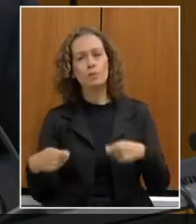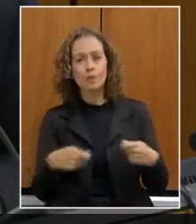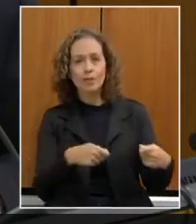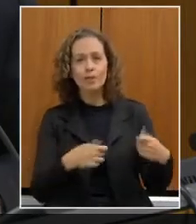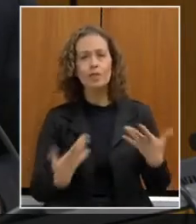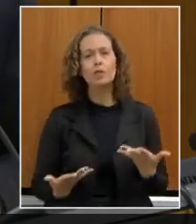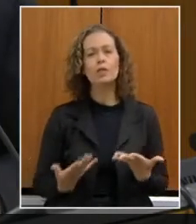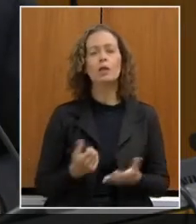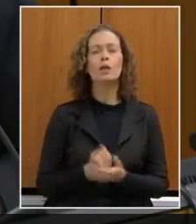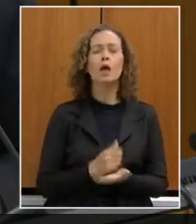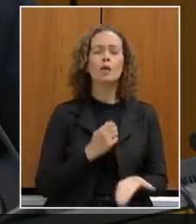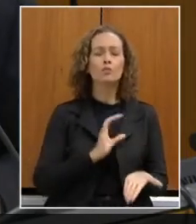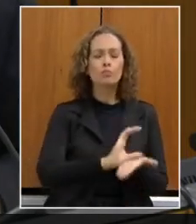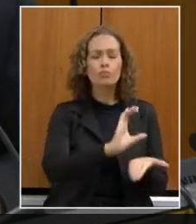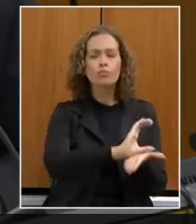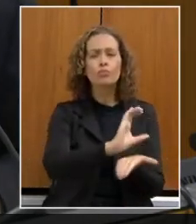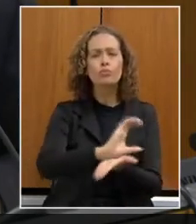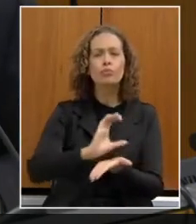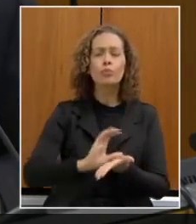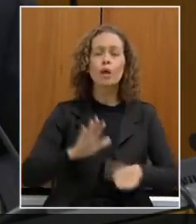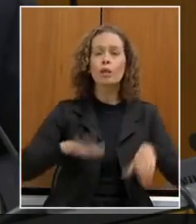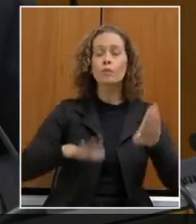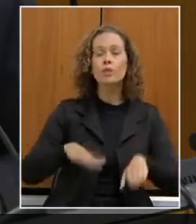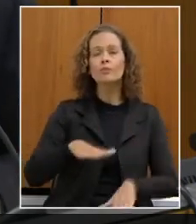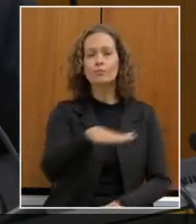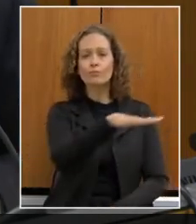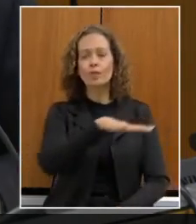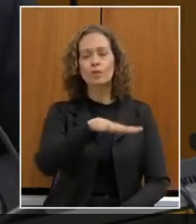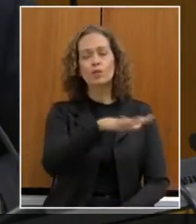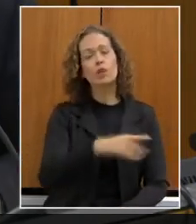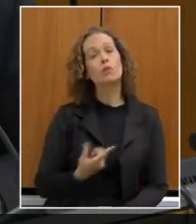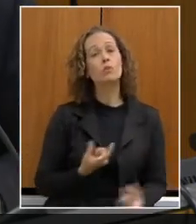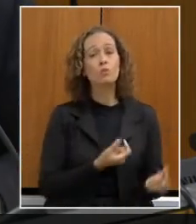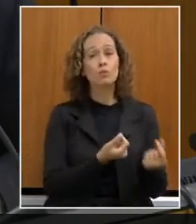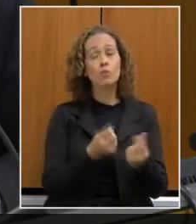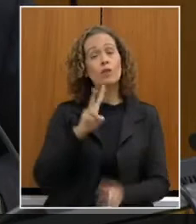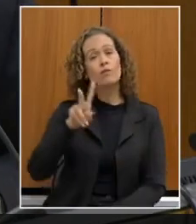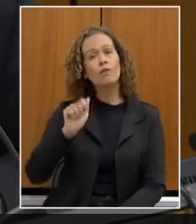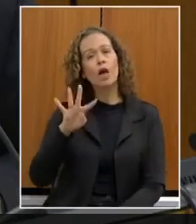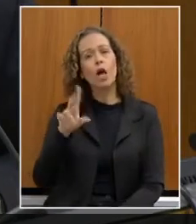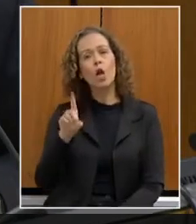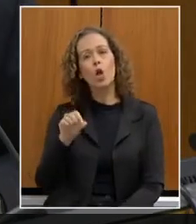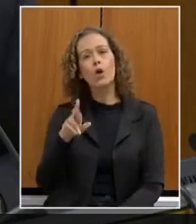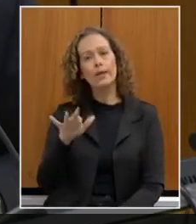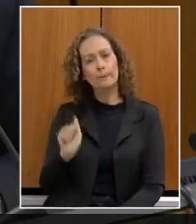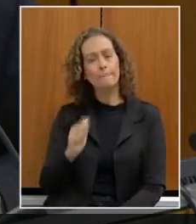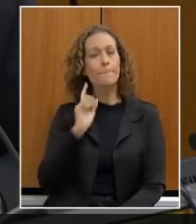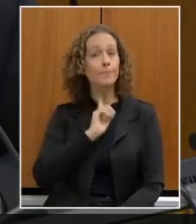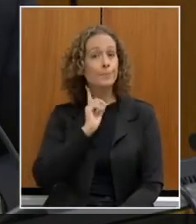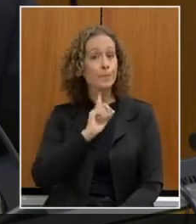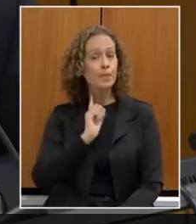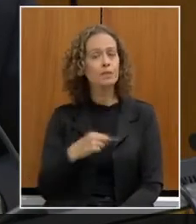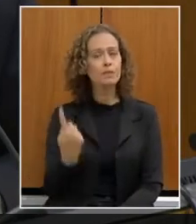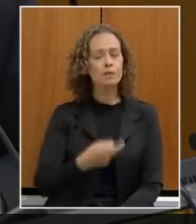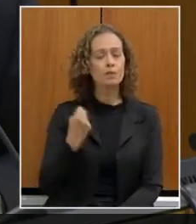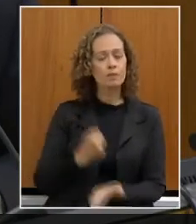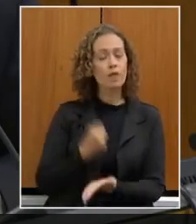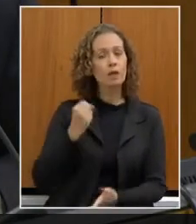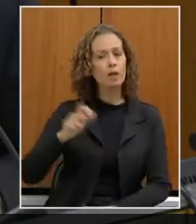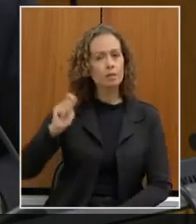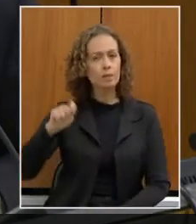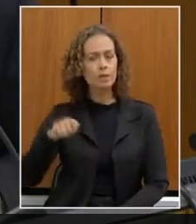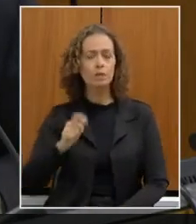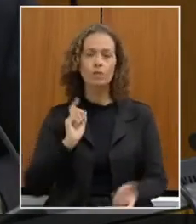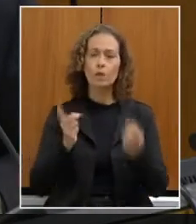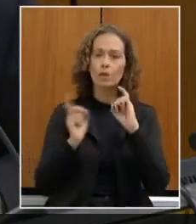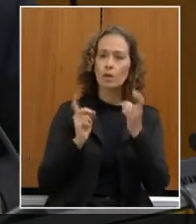o custeio com o teto da região e o Valora Minas que vamos marcar sim uma audiência